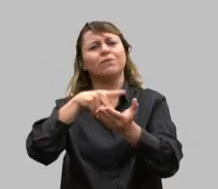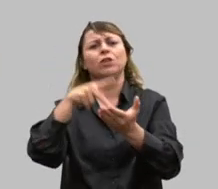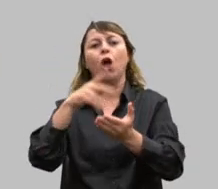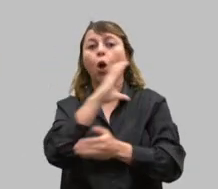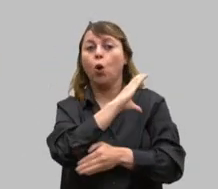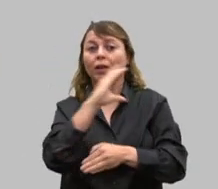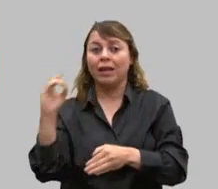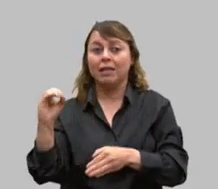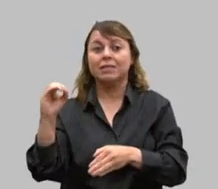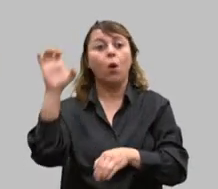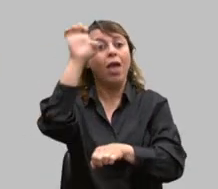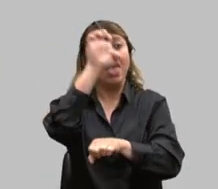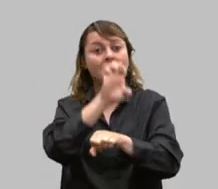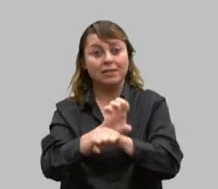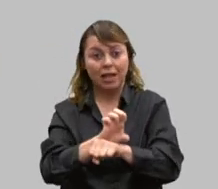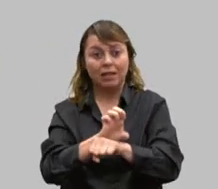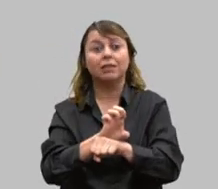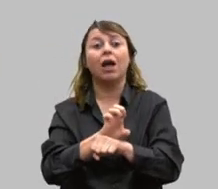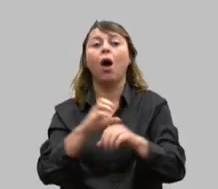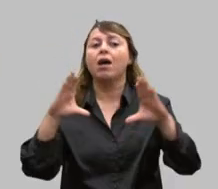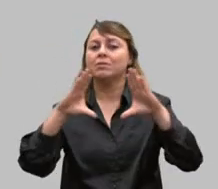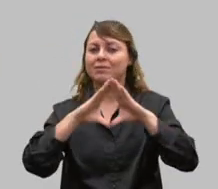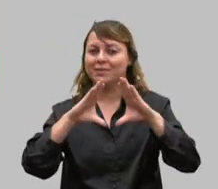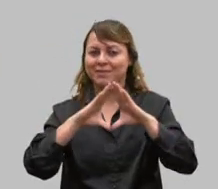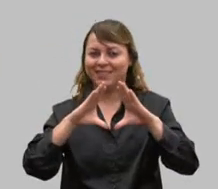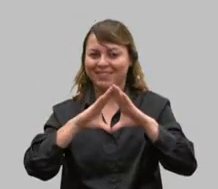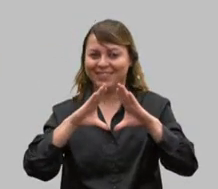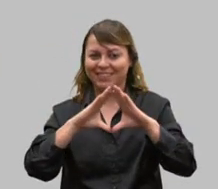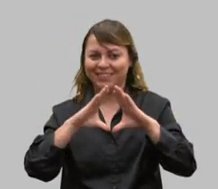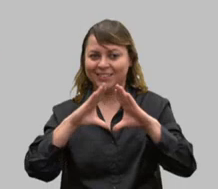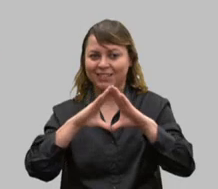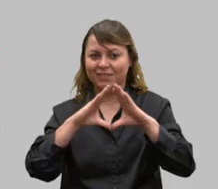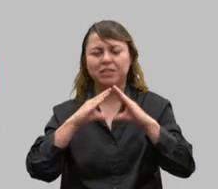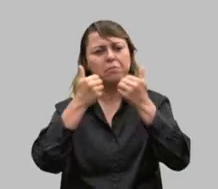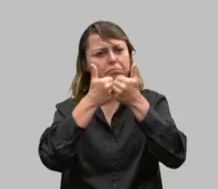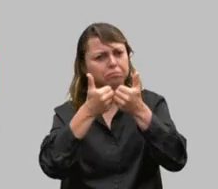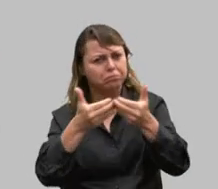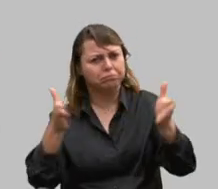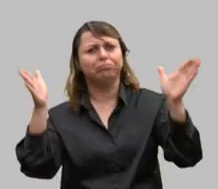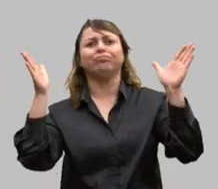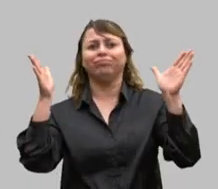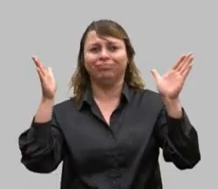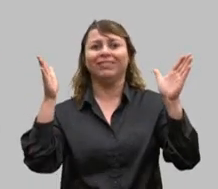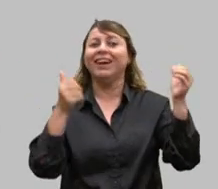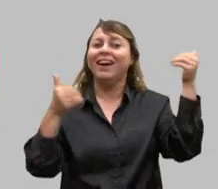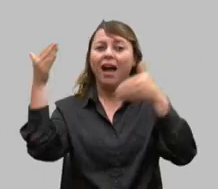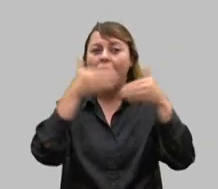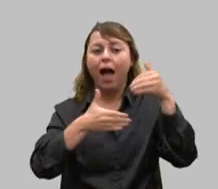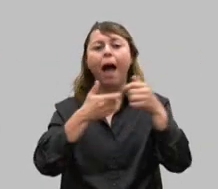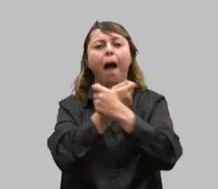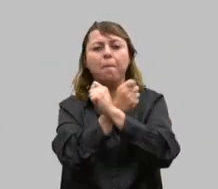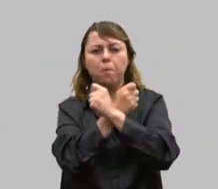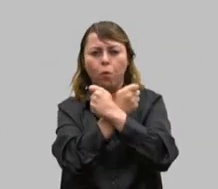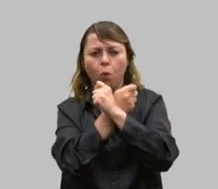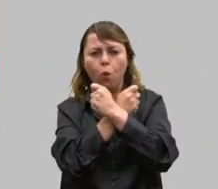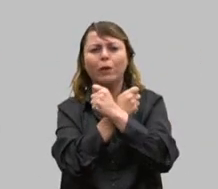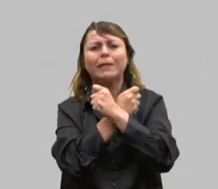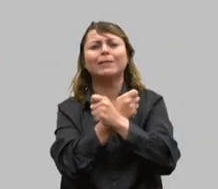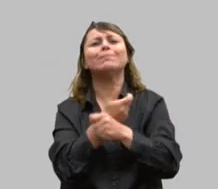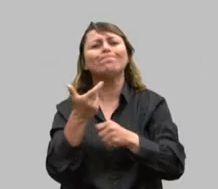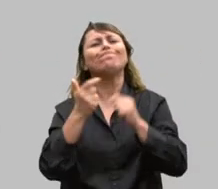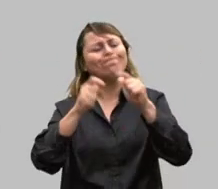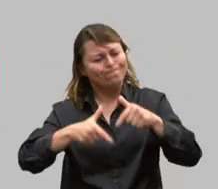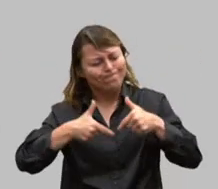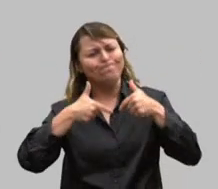Estadual Assembleia Legislativa que abriu as portas a PUC e que não mediram esforços para